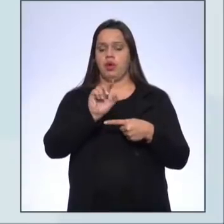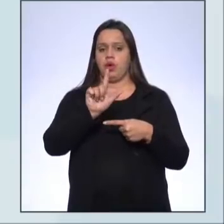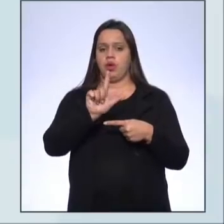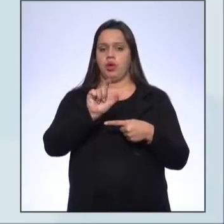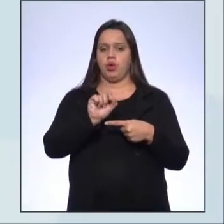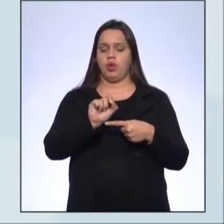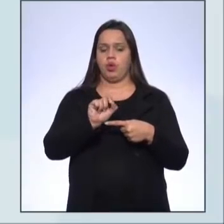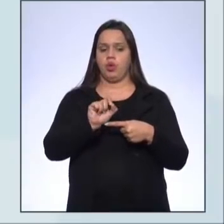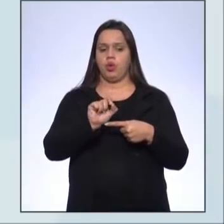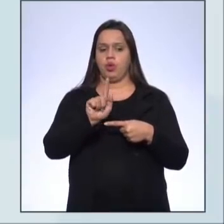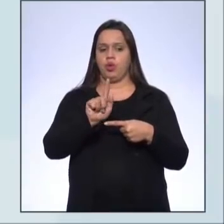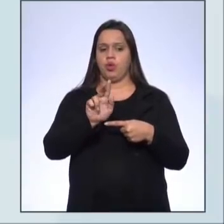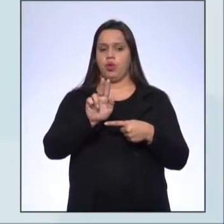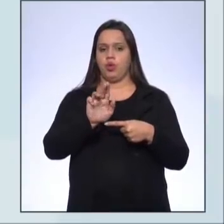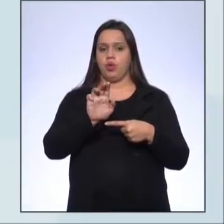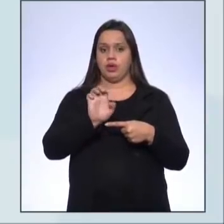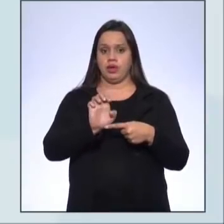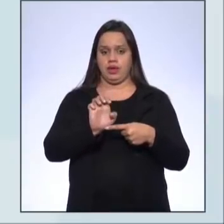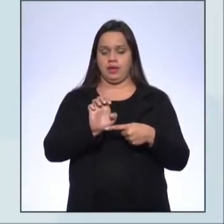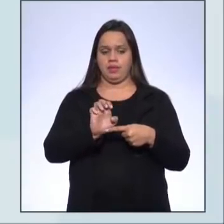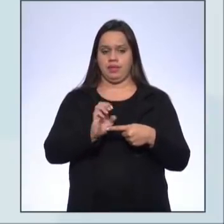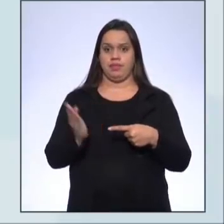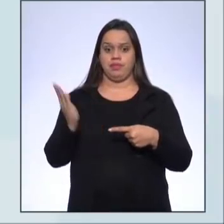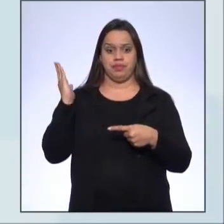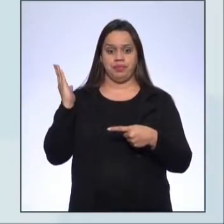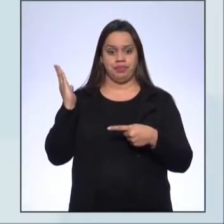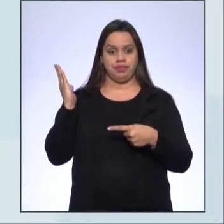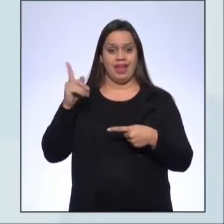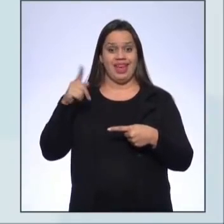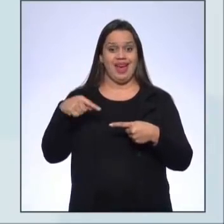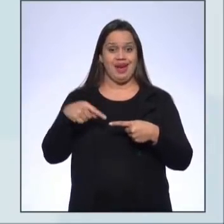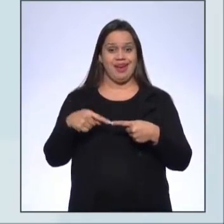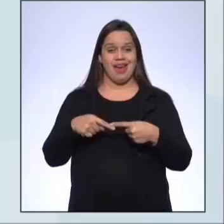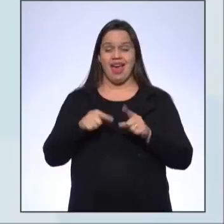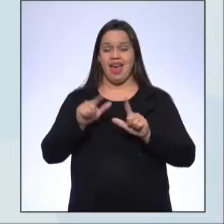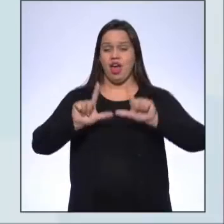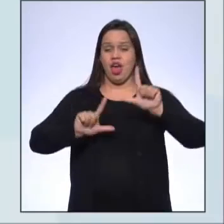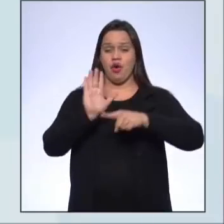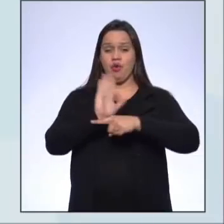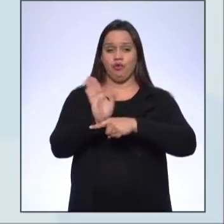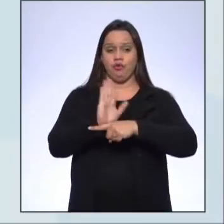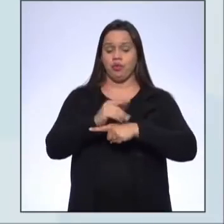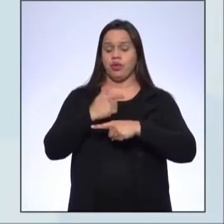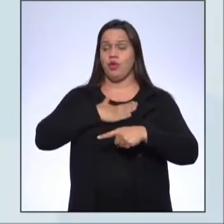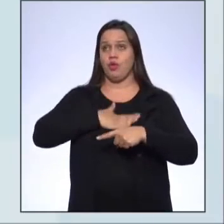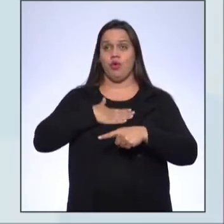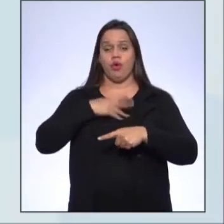dar uma dica, pessoal, é de um filme que eu adoro assistir todos. Eu acho que vocês também assistiram.